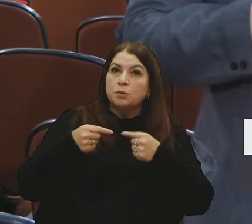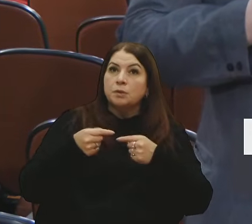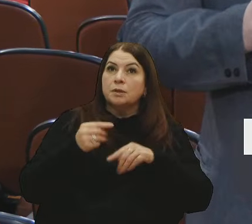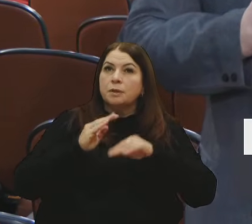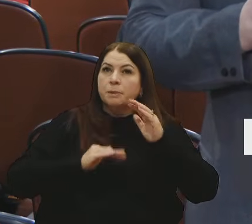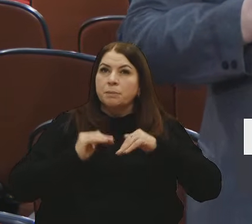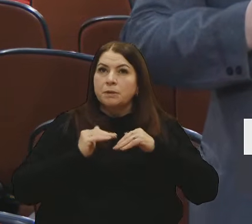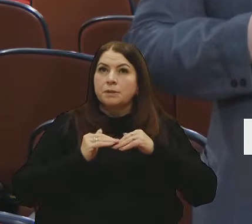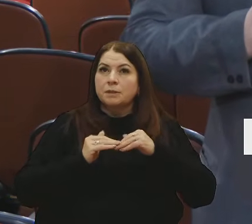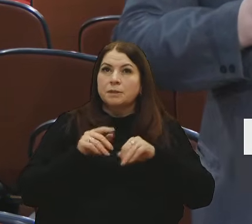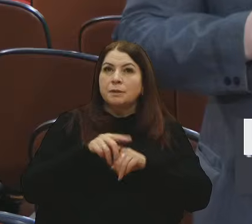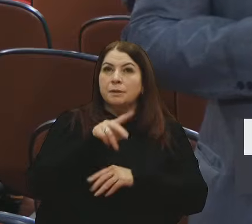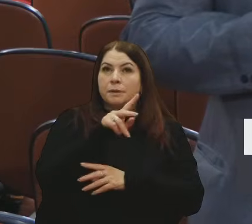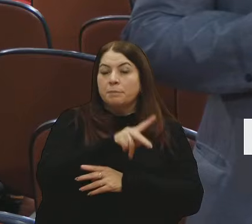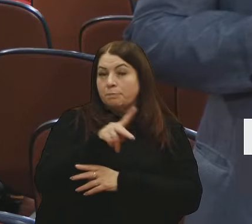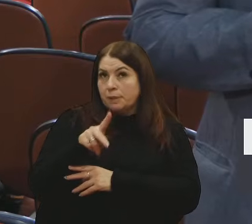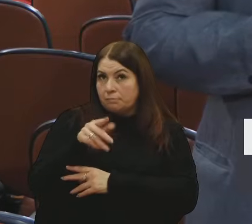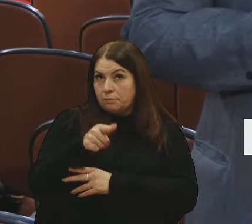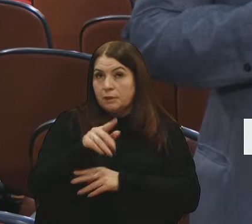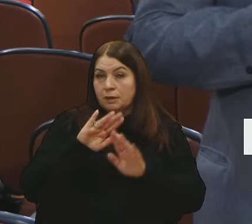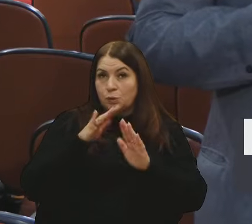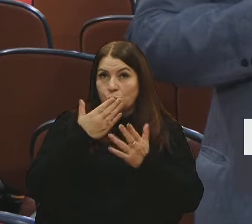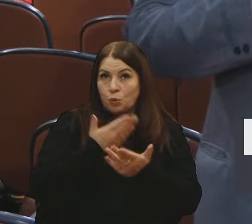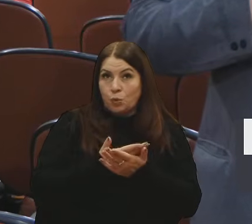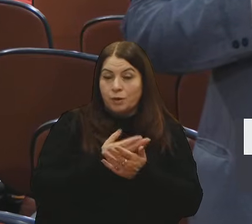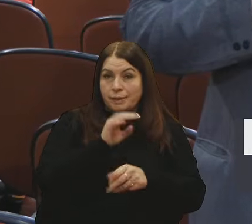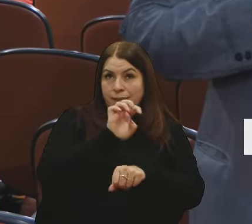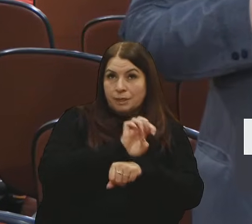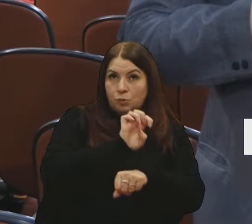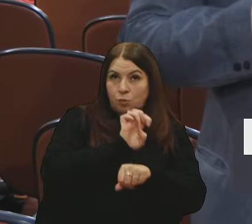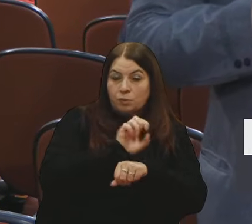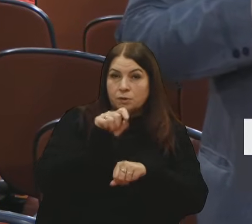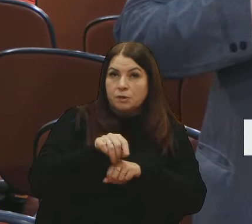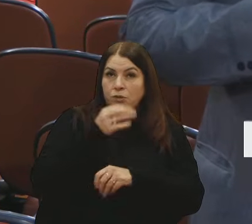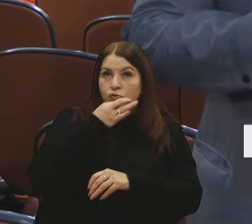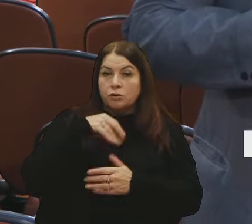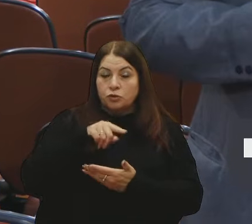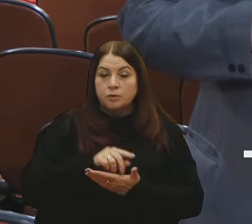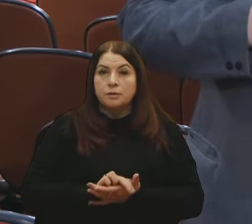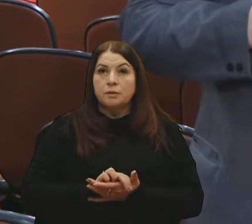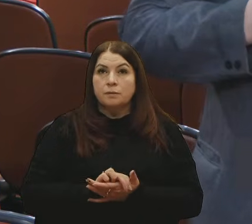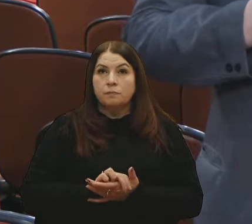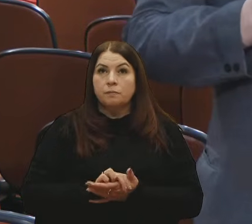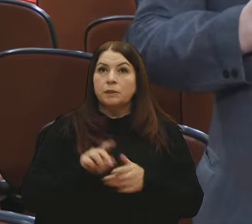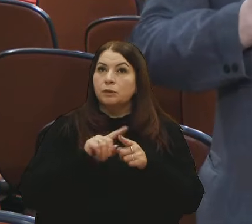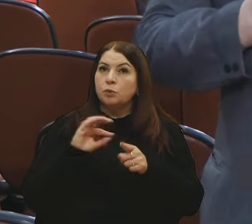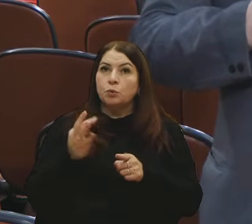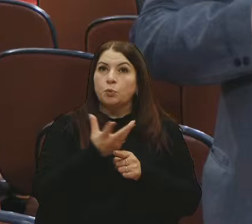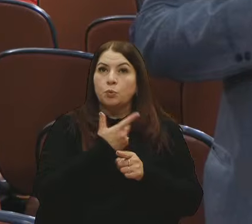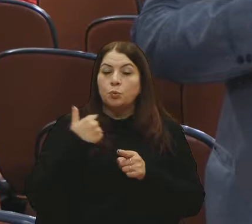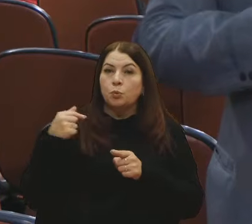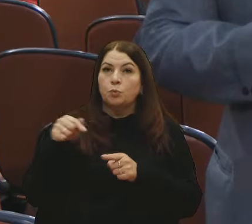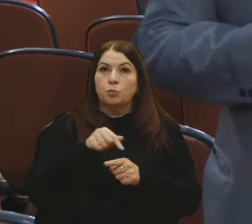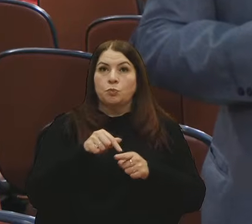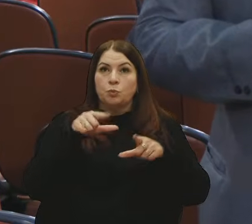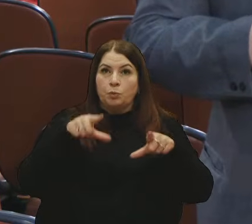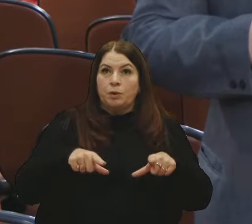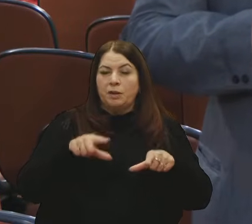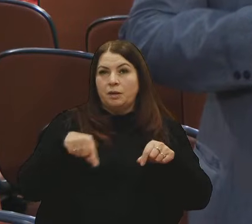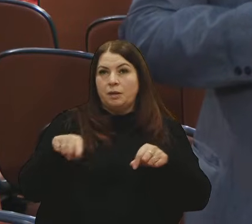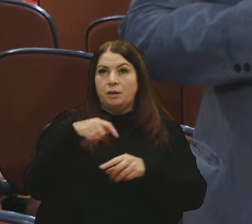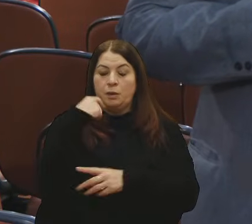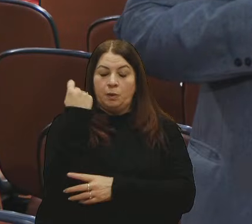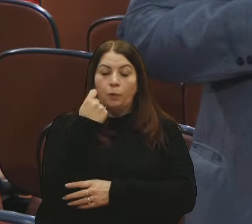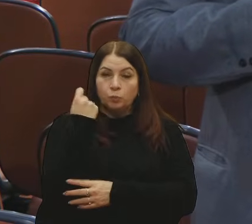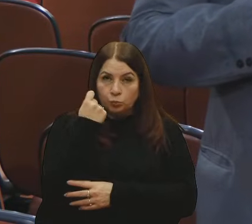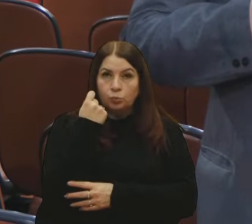de PPPs nas escolas estaduais de Caxias do Sul e de todo o território gaúcho.